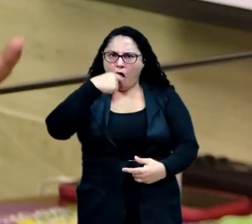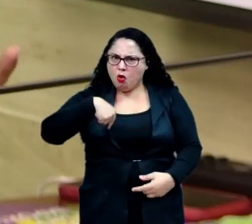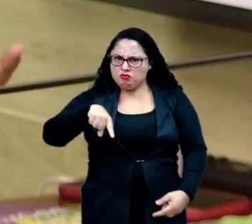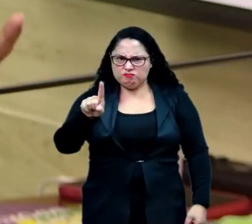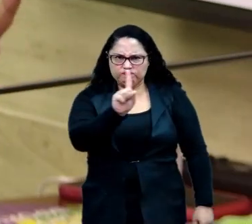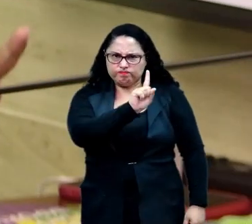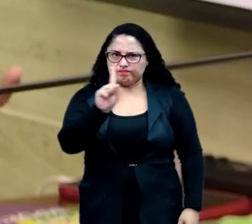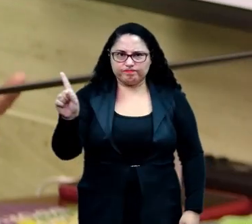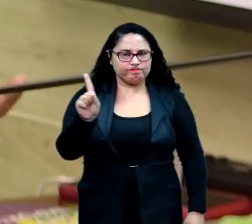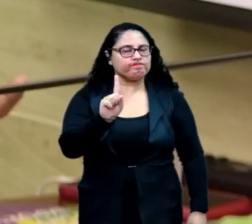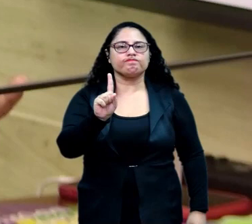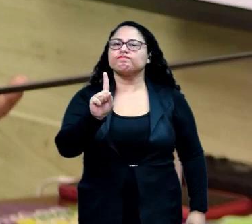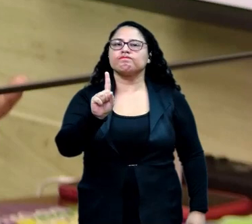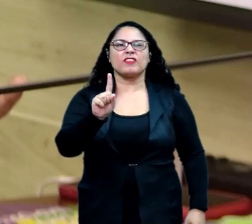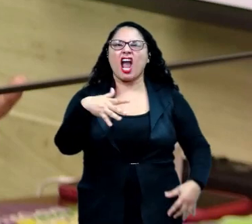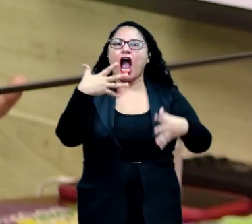mais